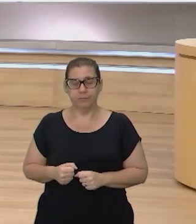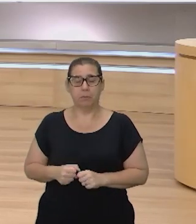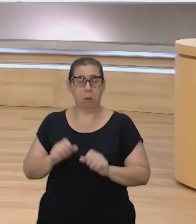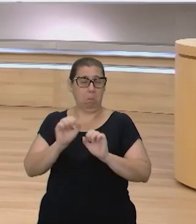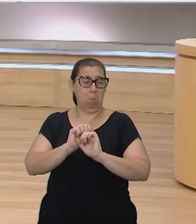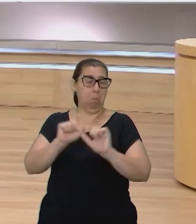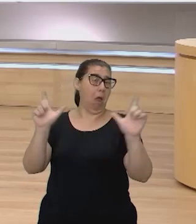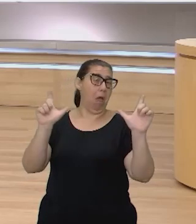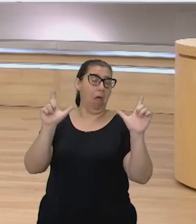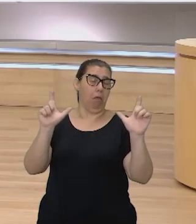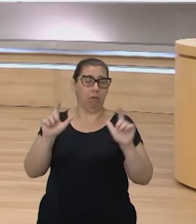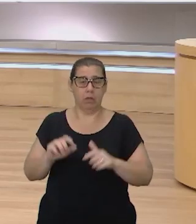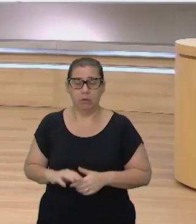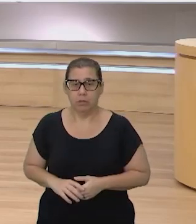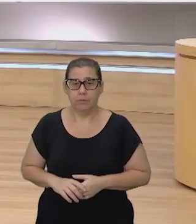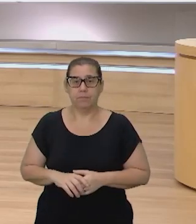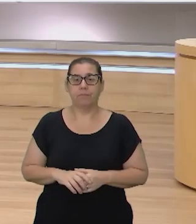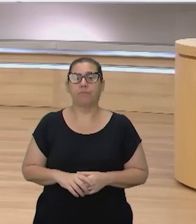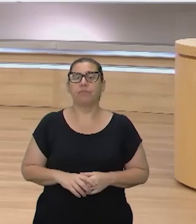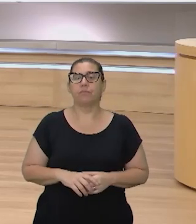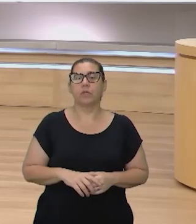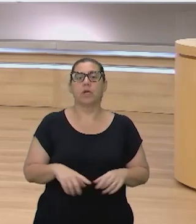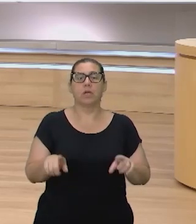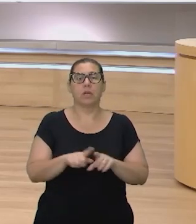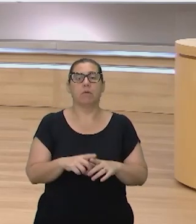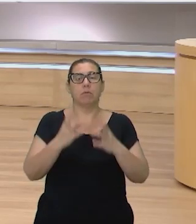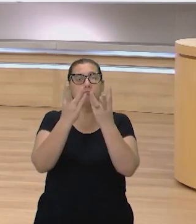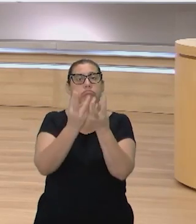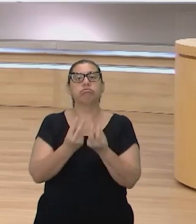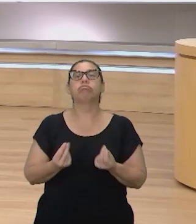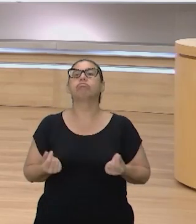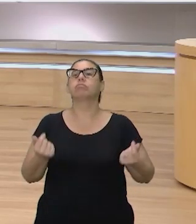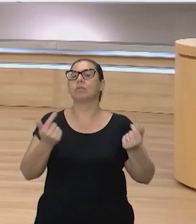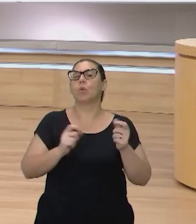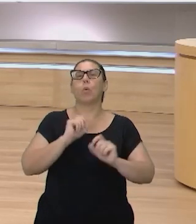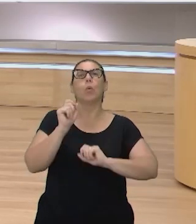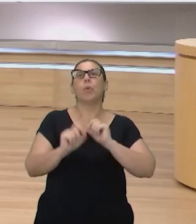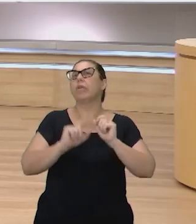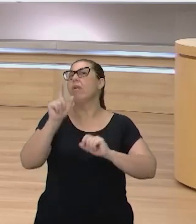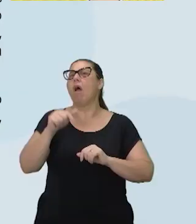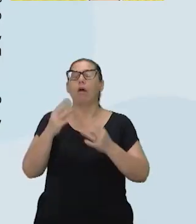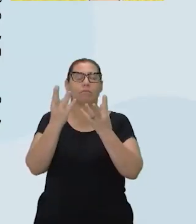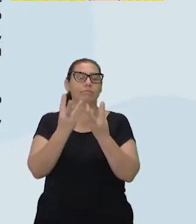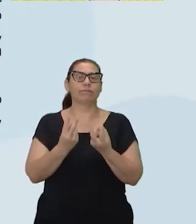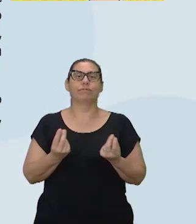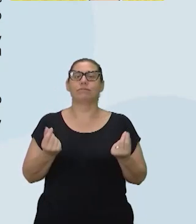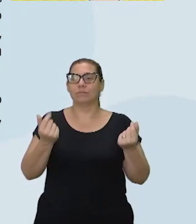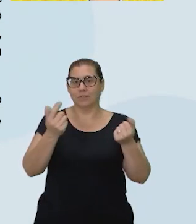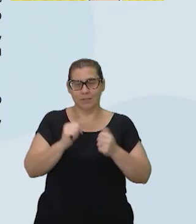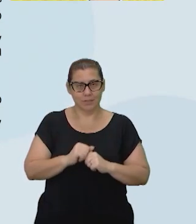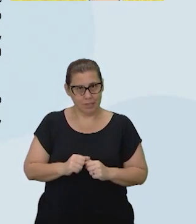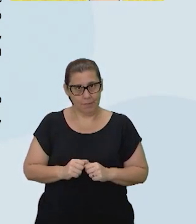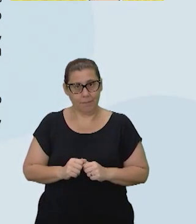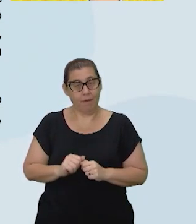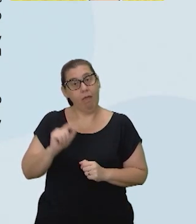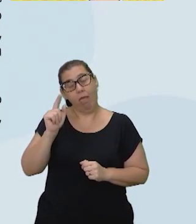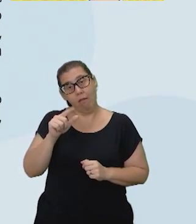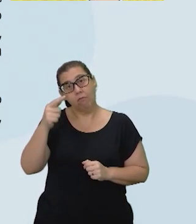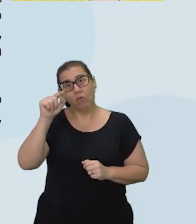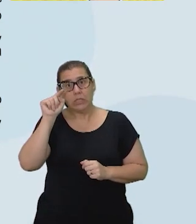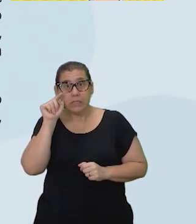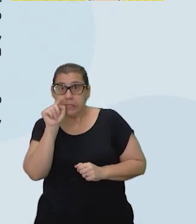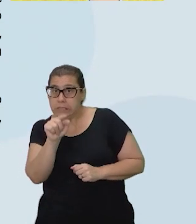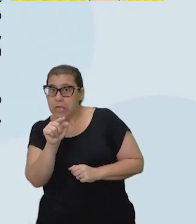né, tá? O compromisso com a abstração. O que seria essa abstração, gente? É justamente, né,